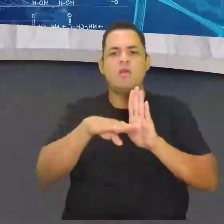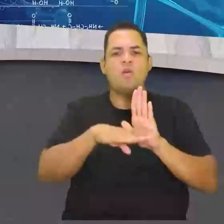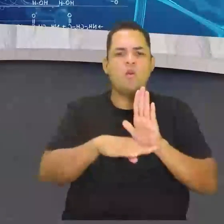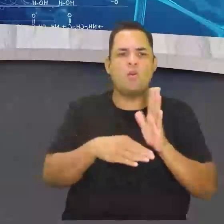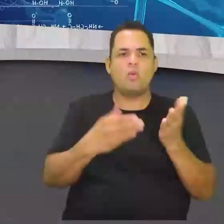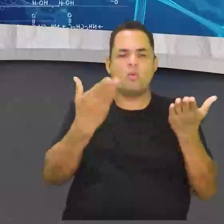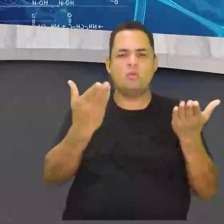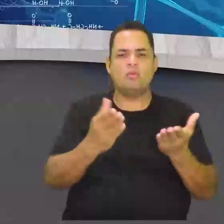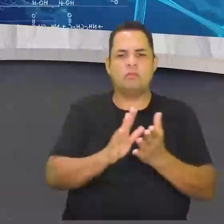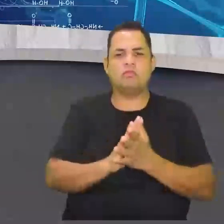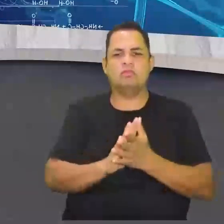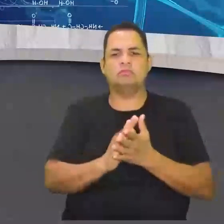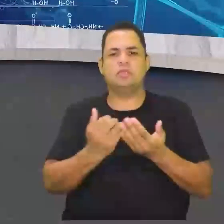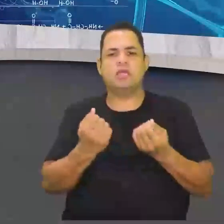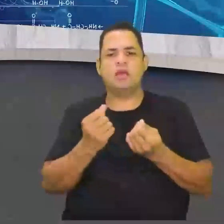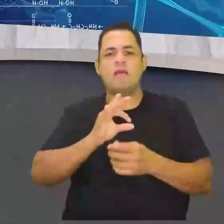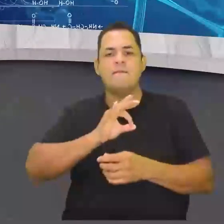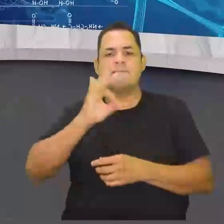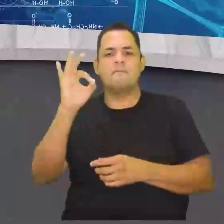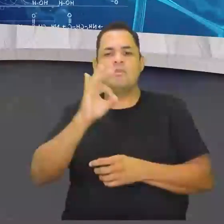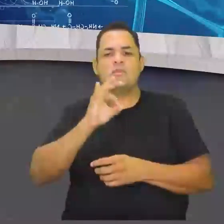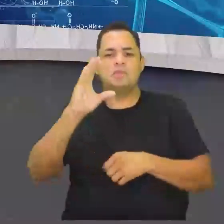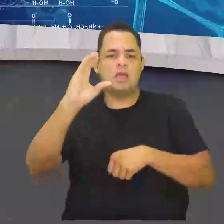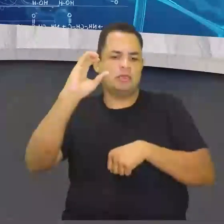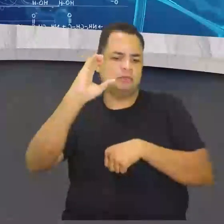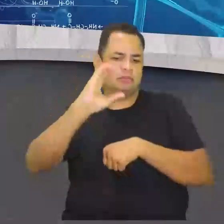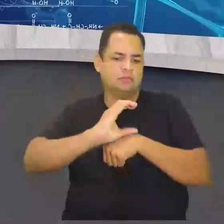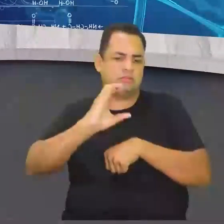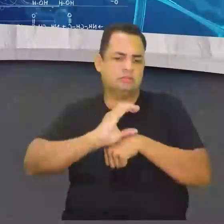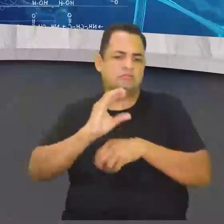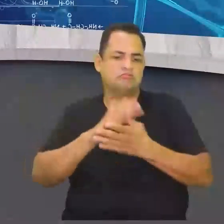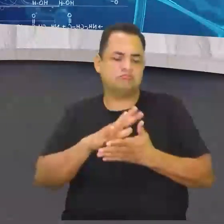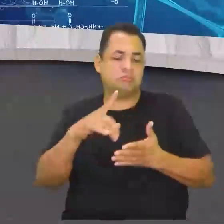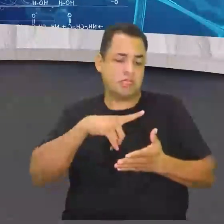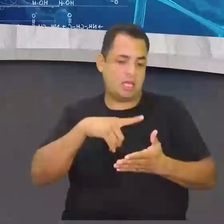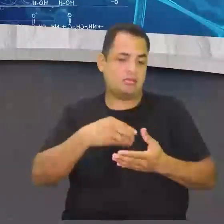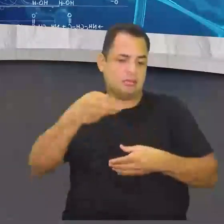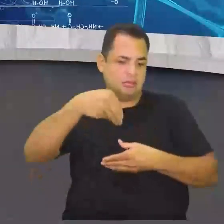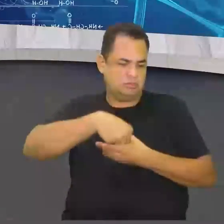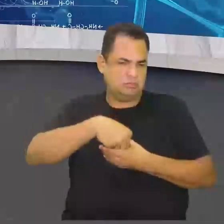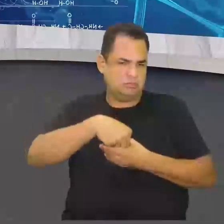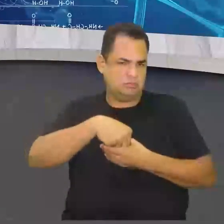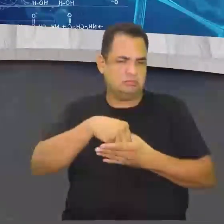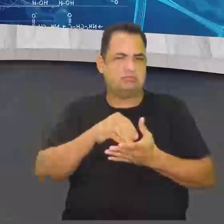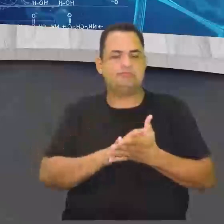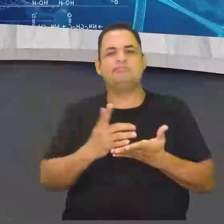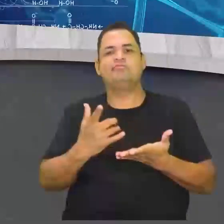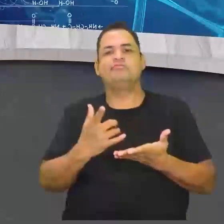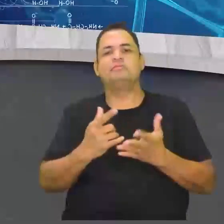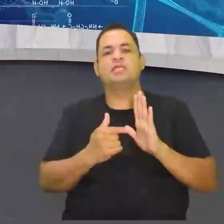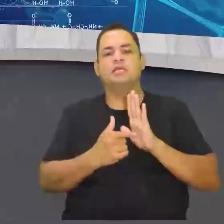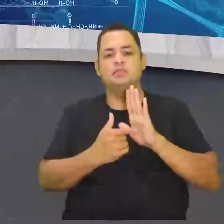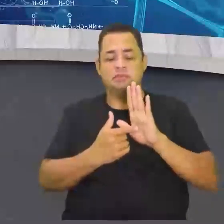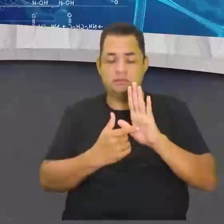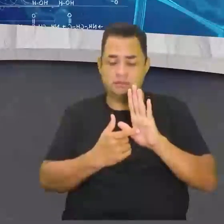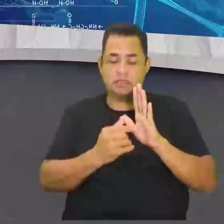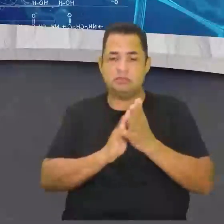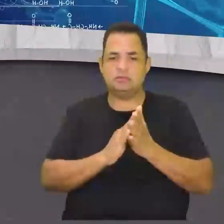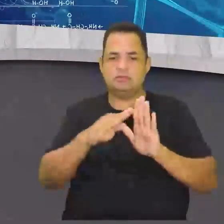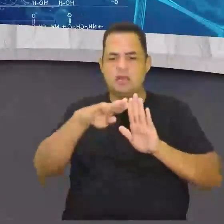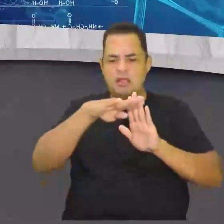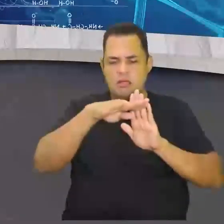classificado de acordo com a porcentagem de carbono que ele apresenta, né? E aí a gente passou para vocês